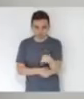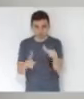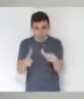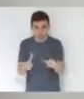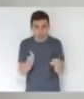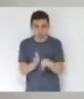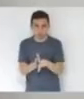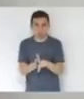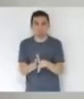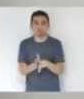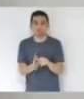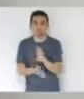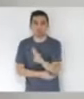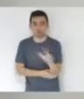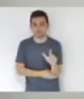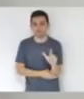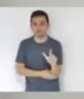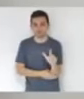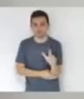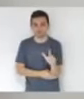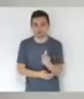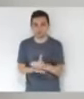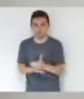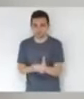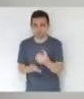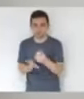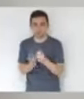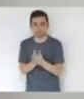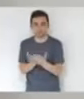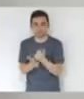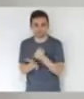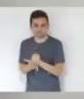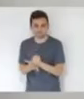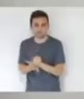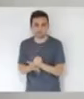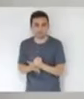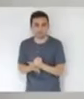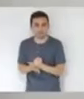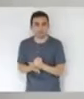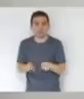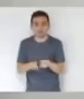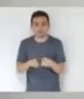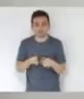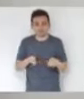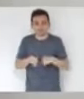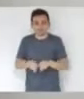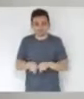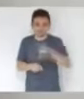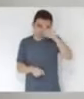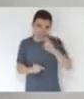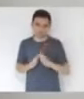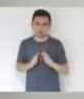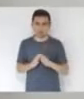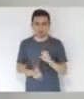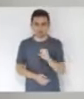do ano que vem. Agora já começaram as tratativas e os preparos. O convênio hospitalar com o Hospital